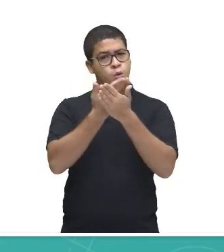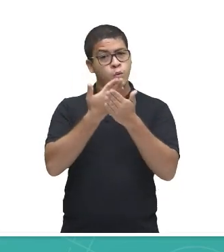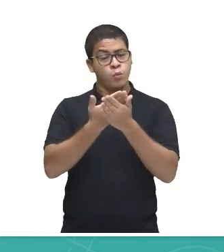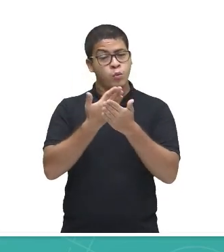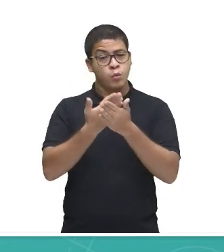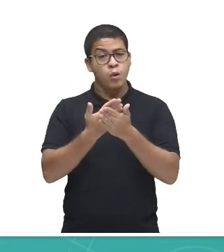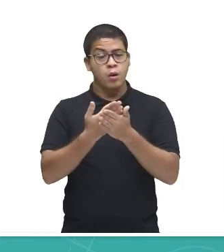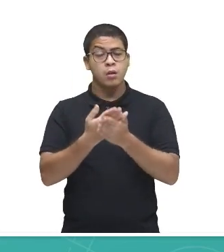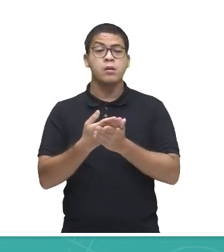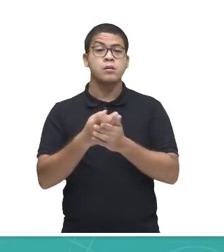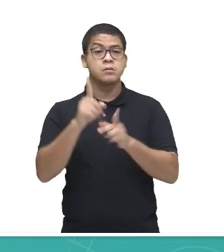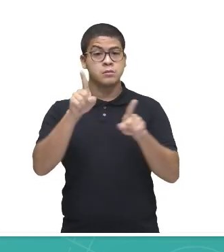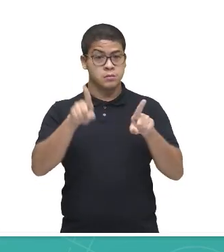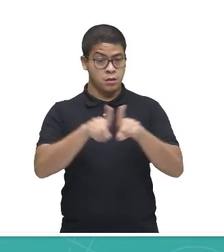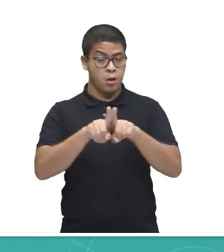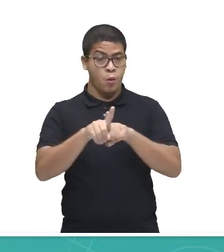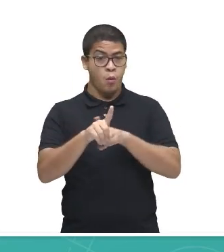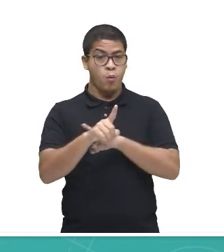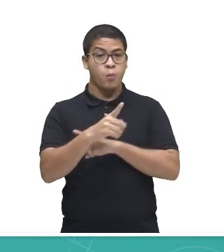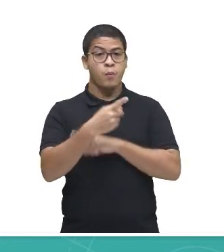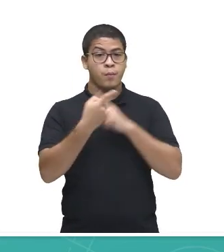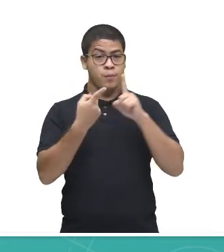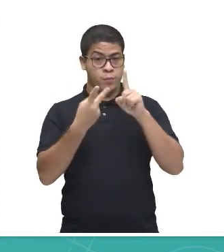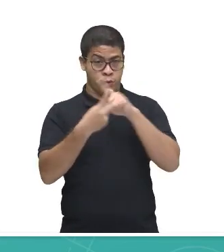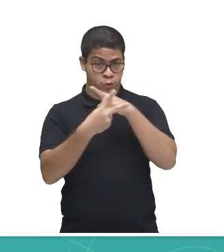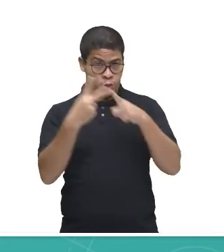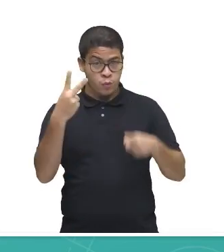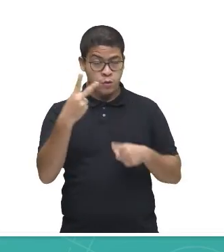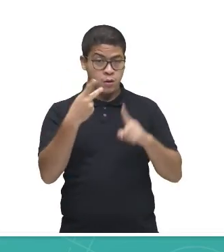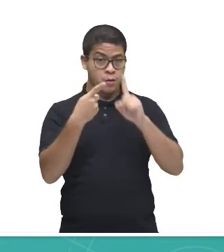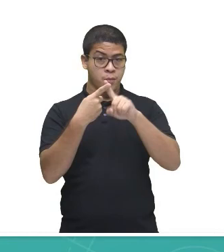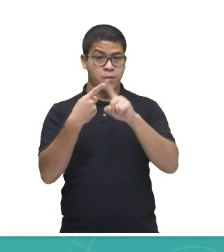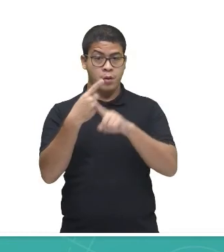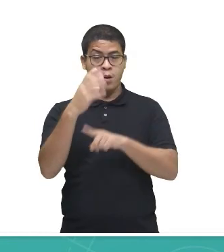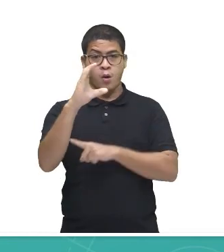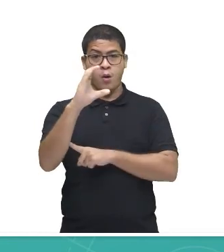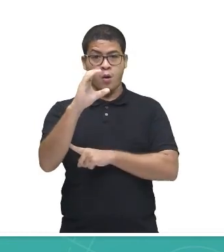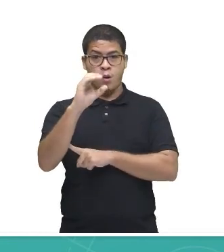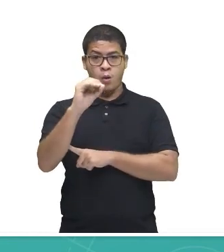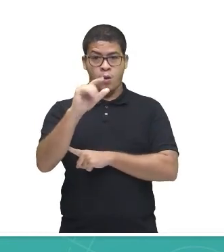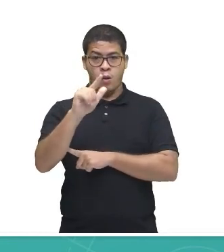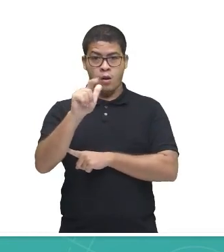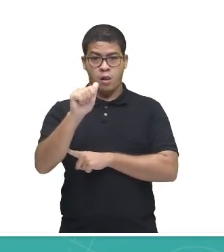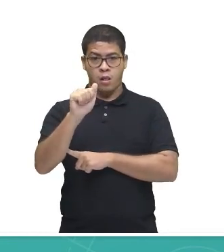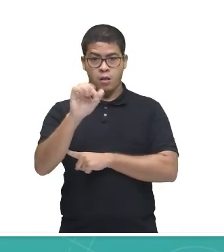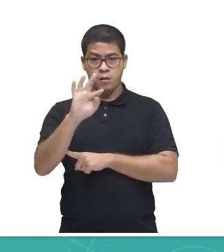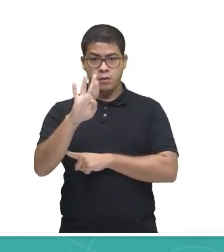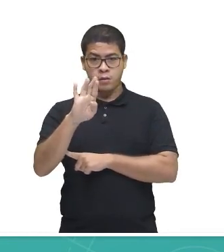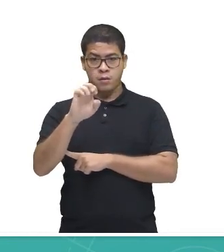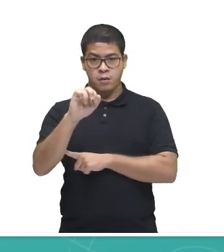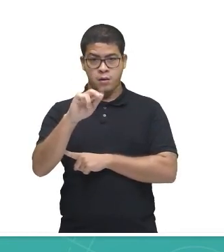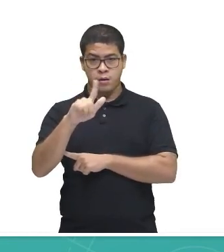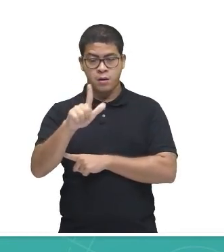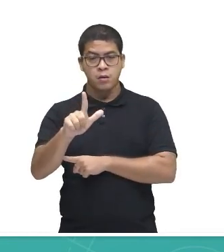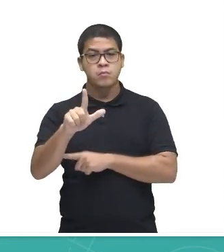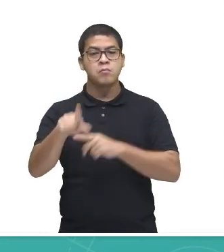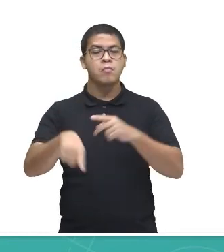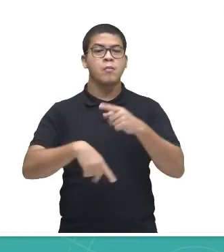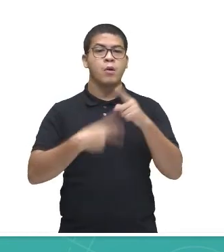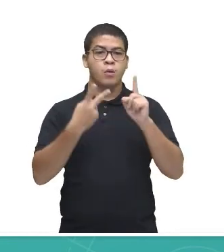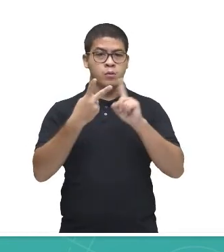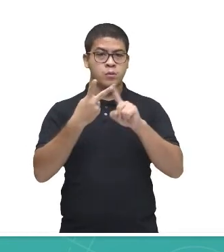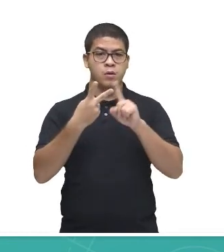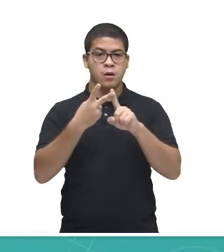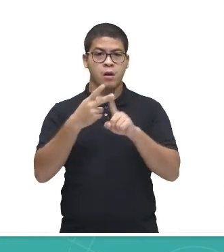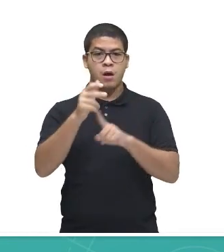retas paralelas, e além disso também se classificam em ângulos alternos ou ângulos colaterais, que